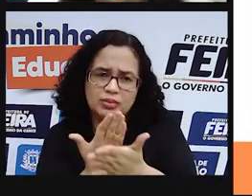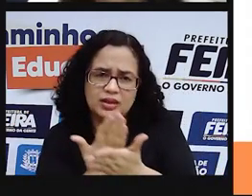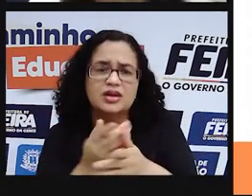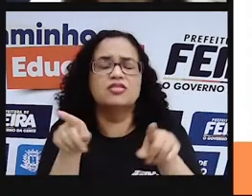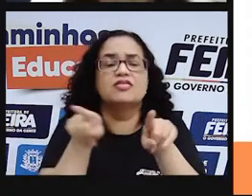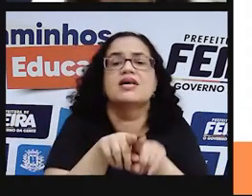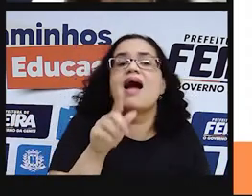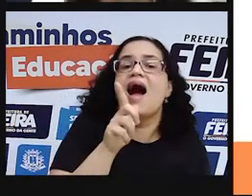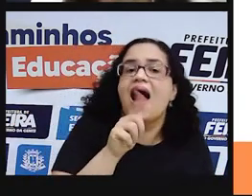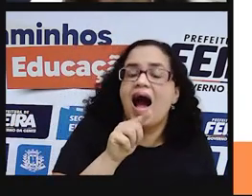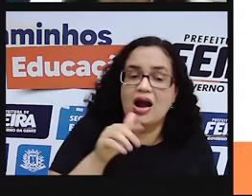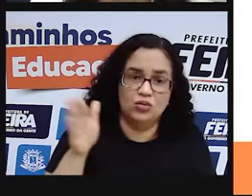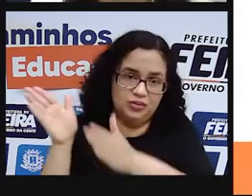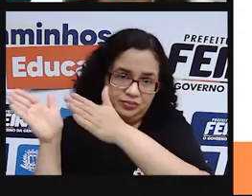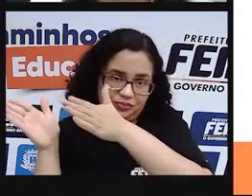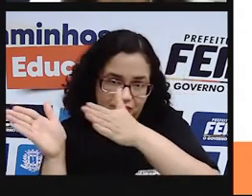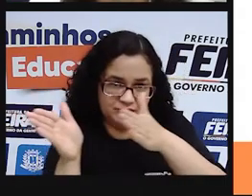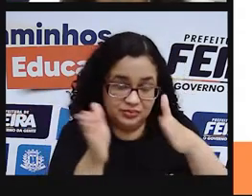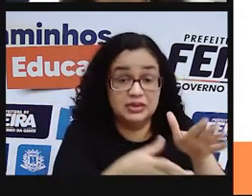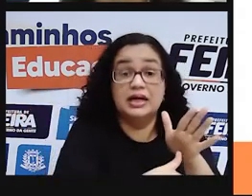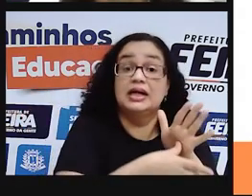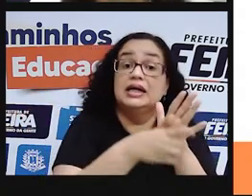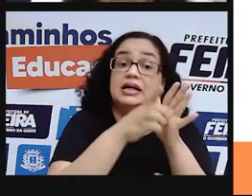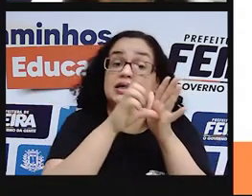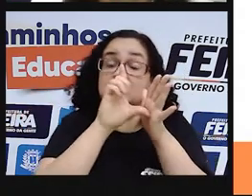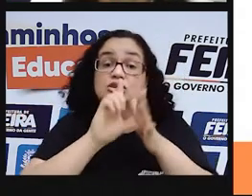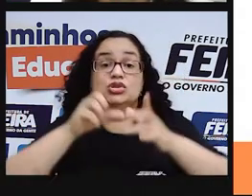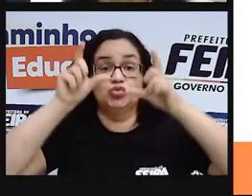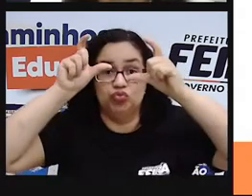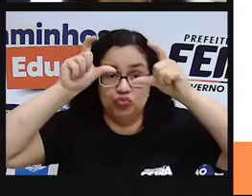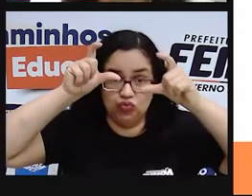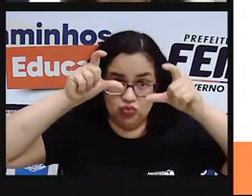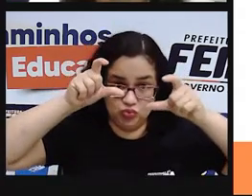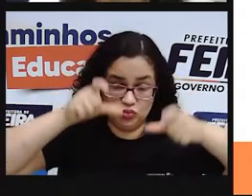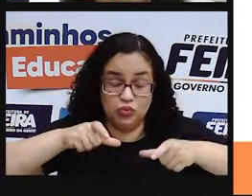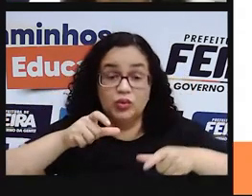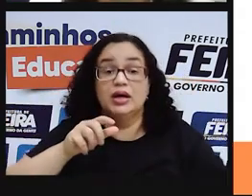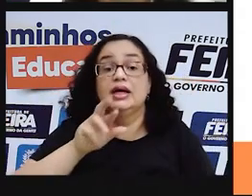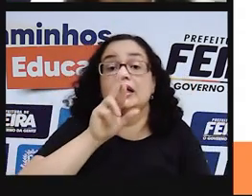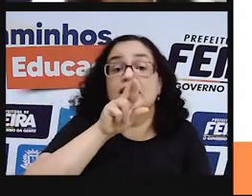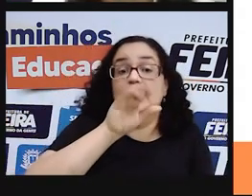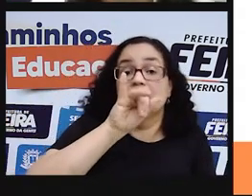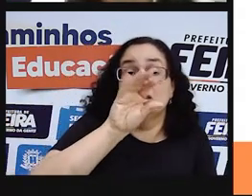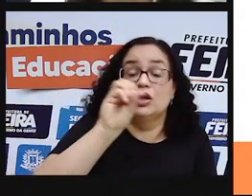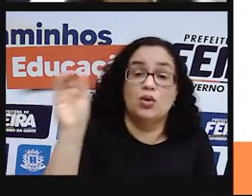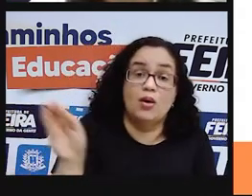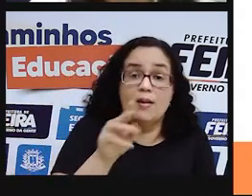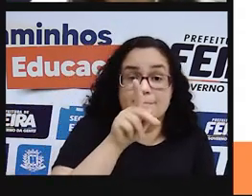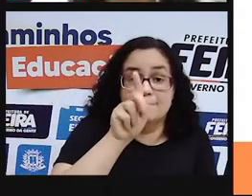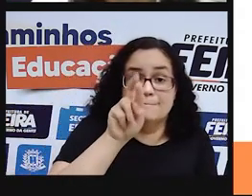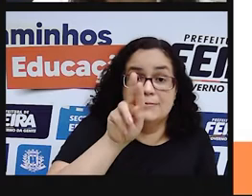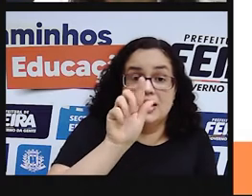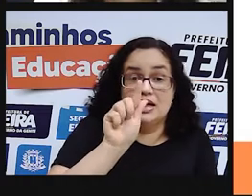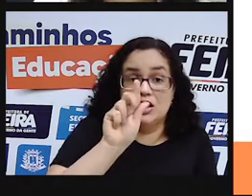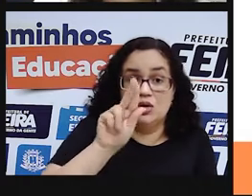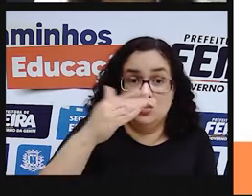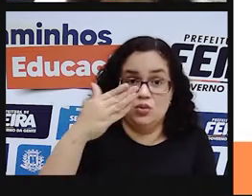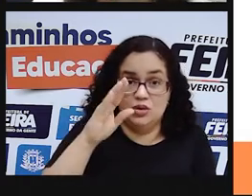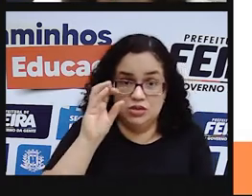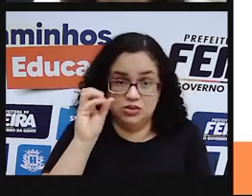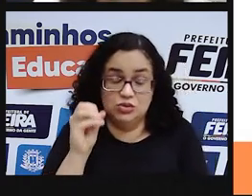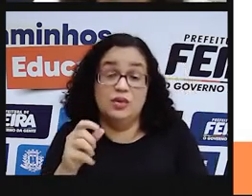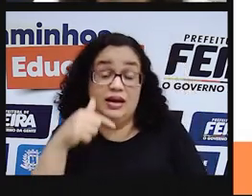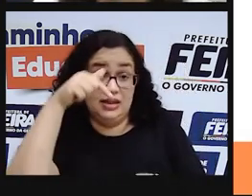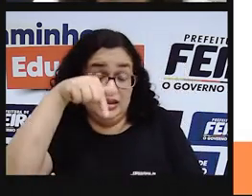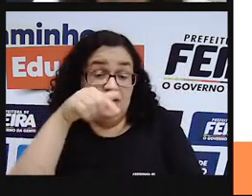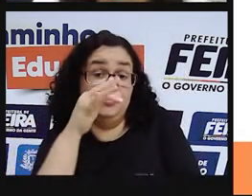onde é que vem a água não é antes de vinda esse lugar que aí eu vim Paraguaçu a água vinha água que abastecia